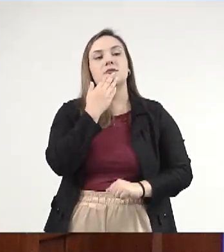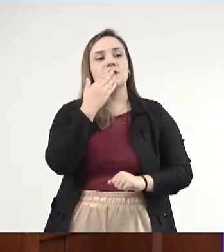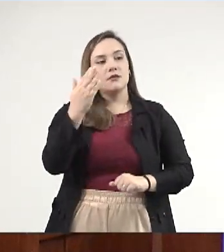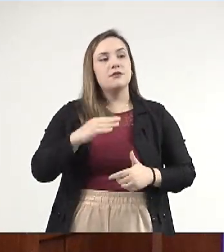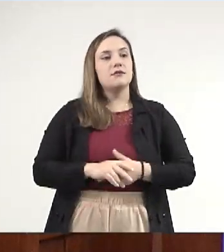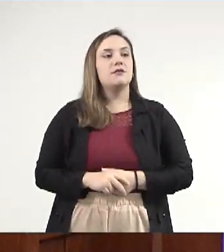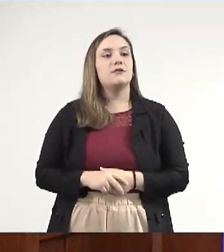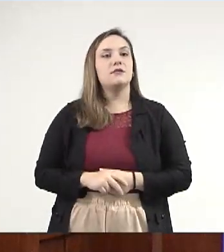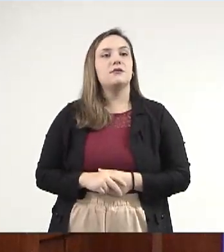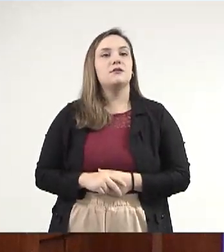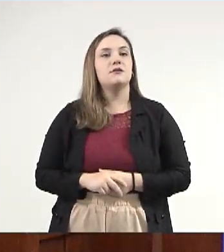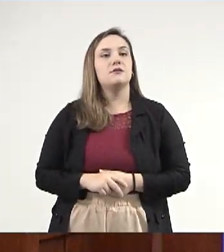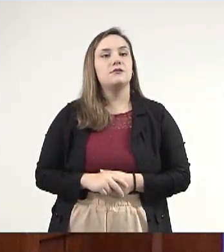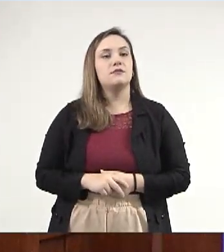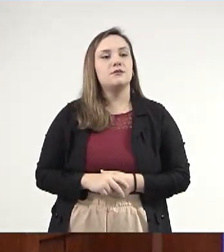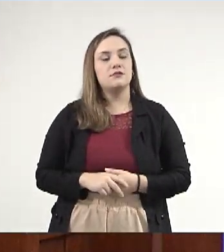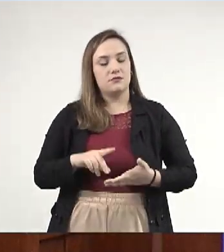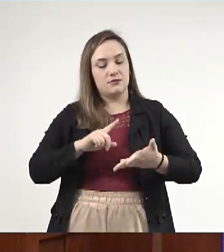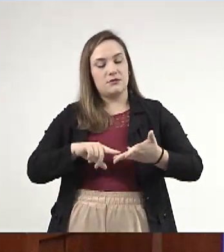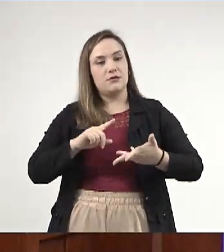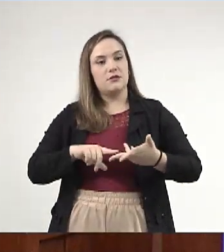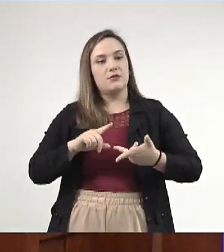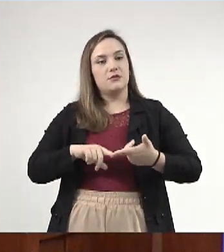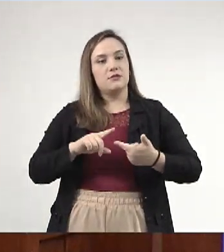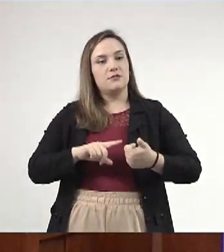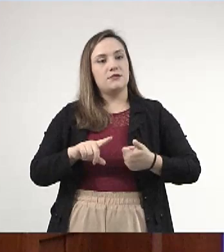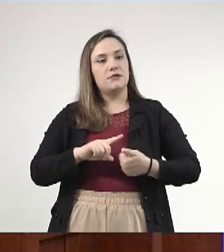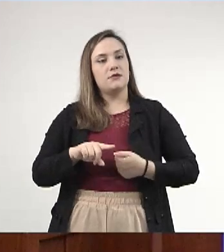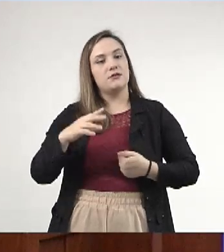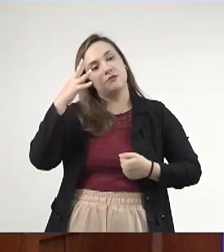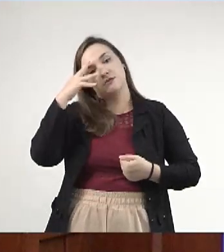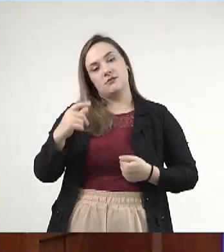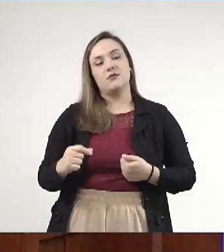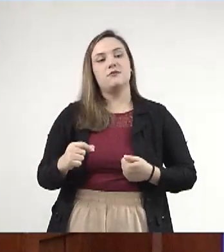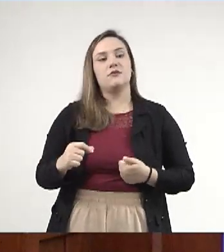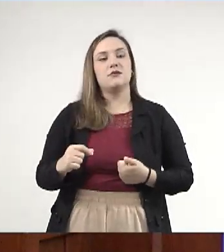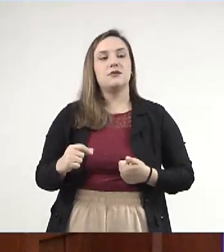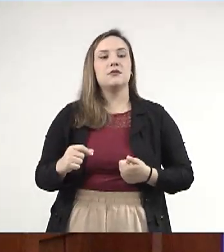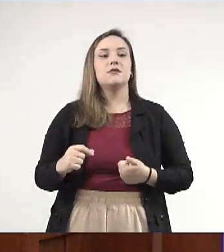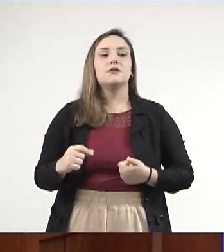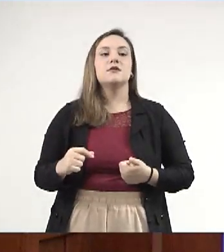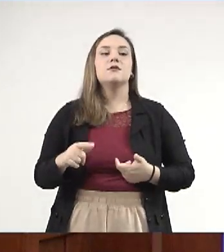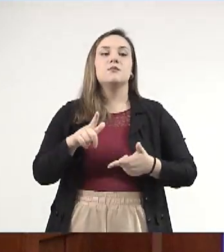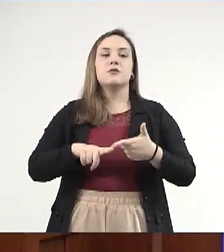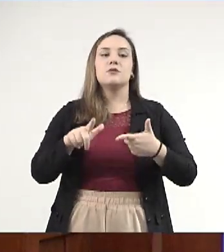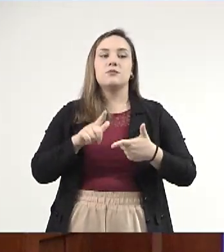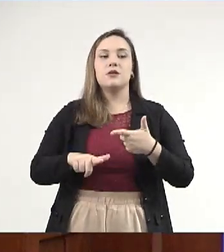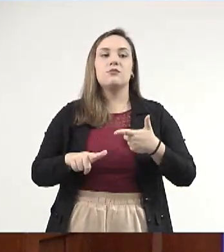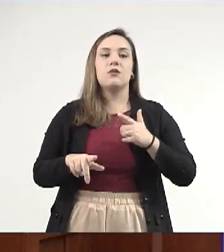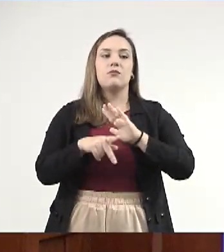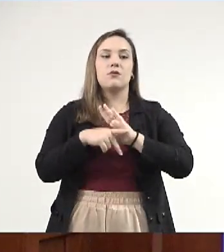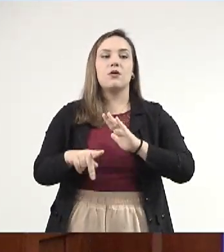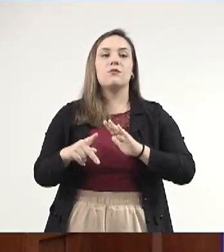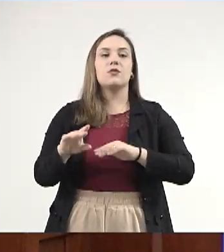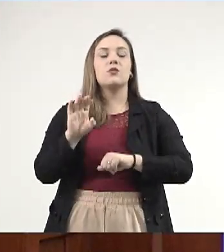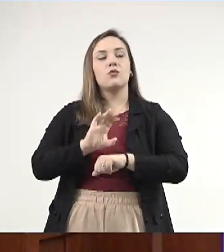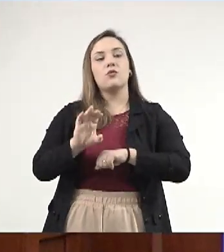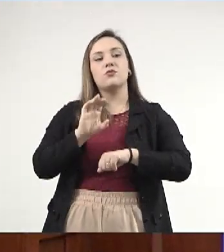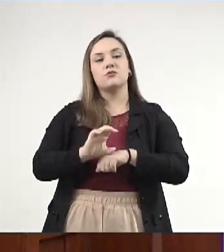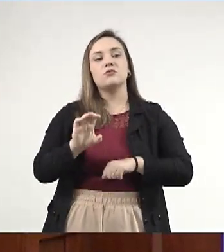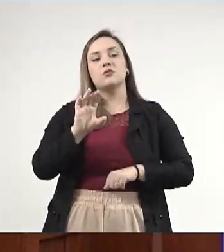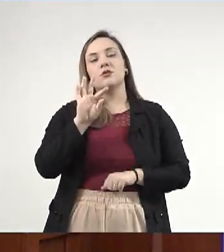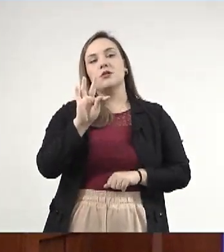reivindicando uma série de providências que eles entendem necessárias para o curso